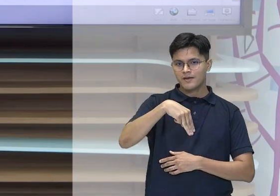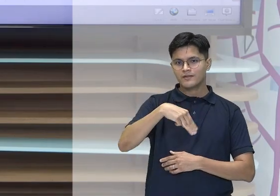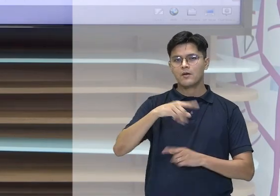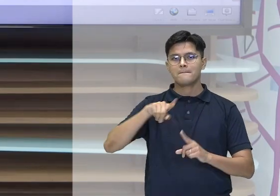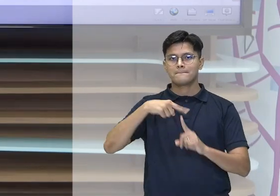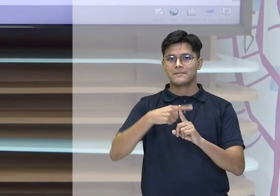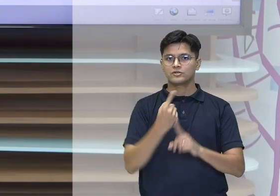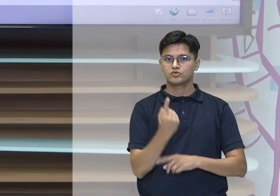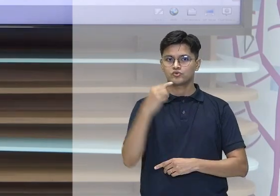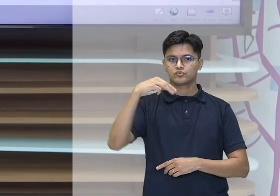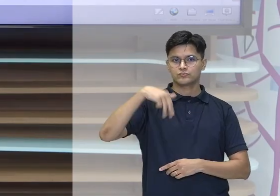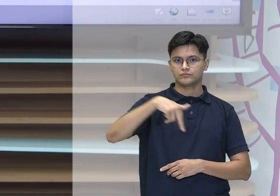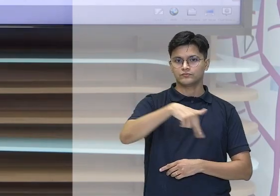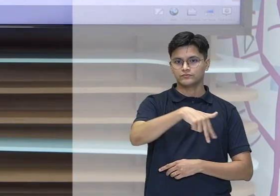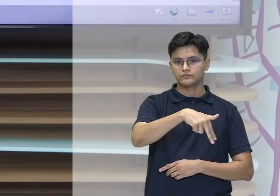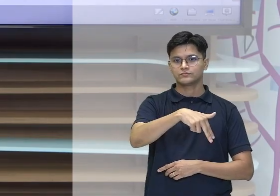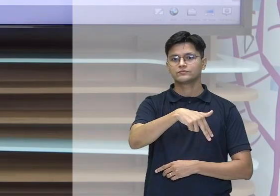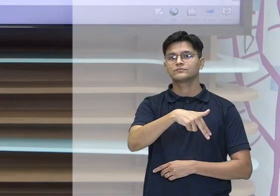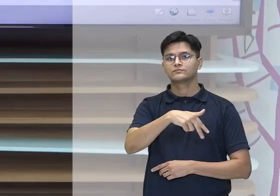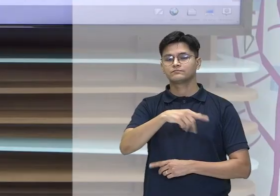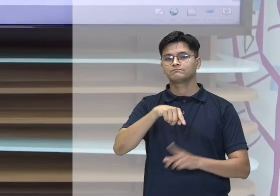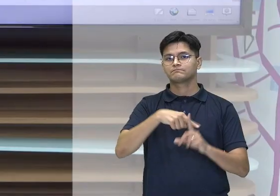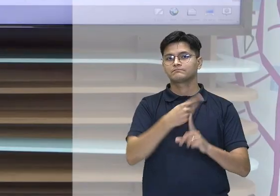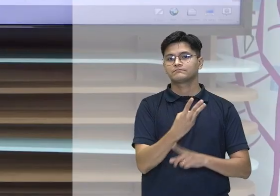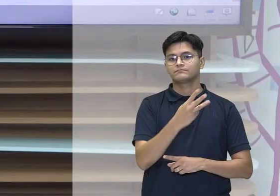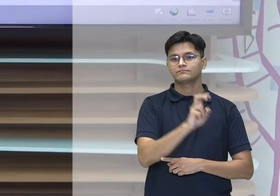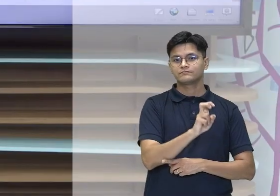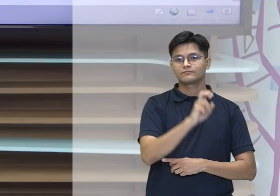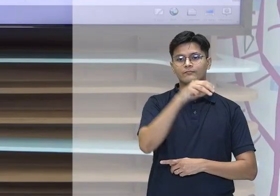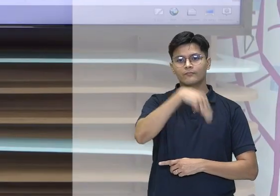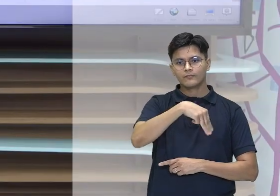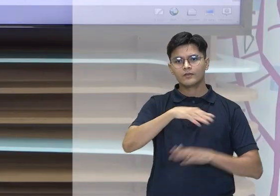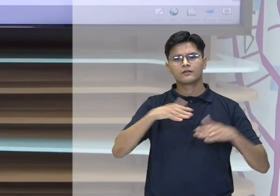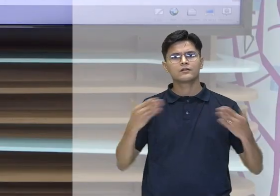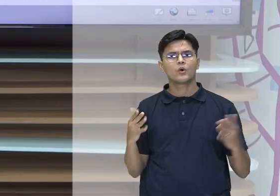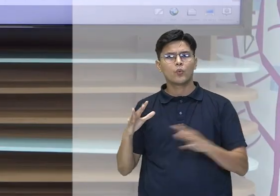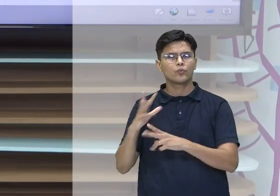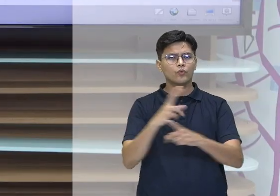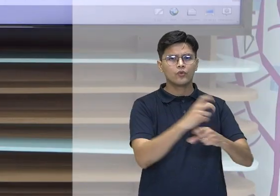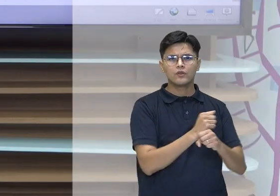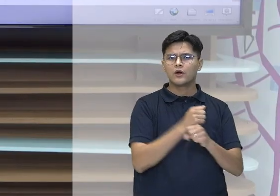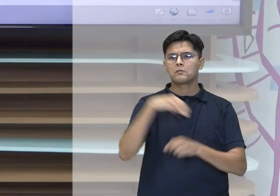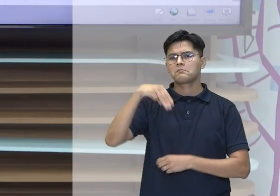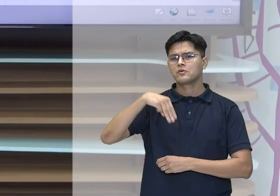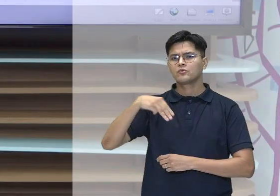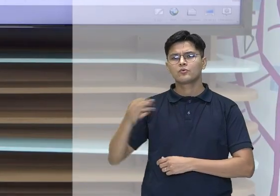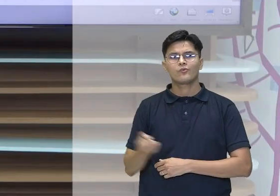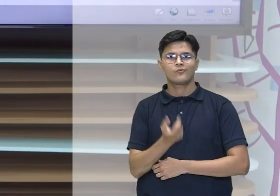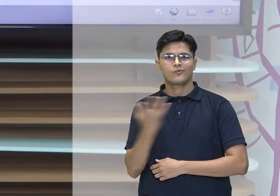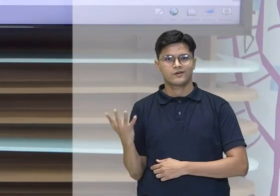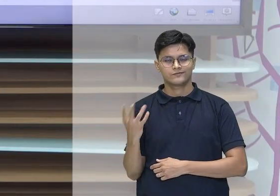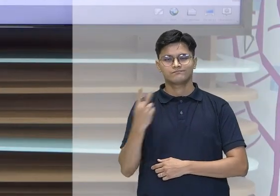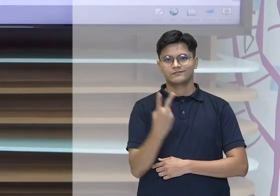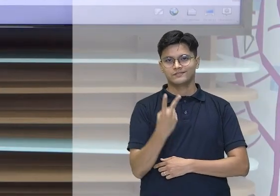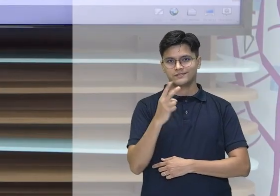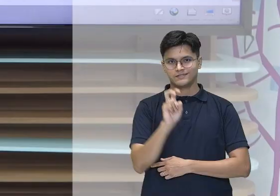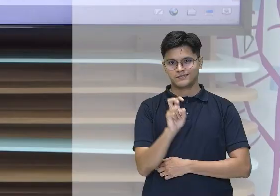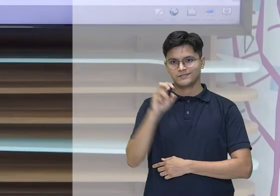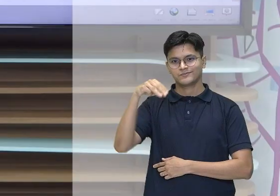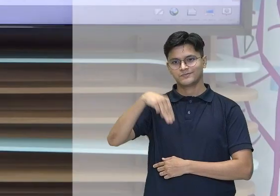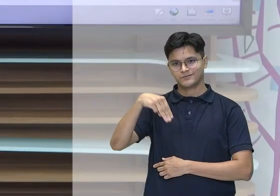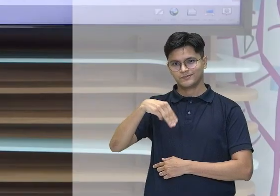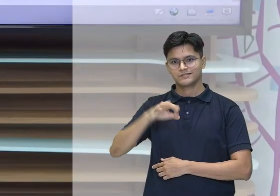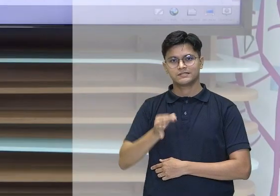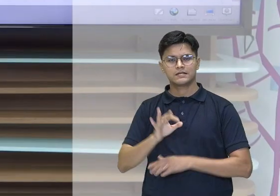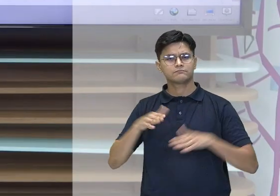minuto, mais 35 metros. E aí eles levaram quantos minutos para chegar? 25. Ou seja, é bem